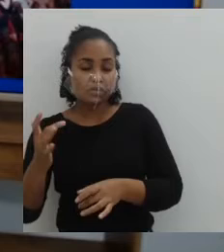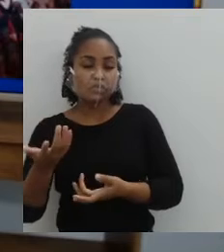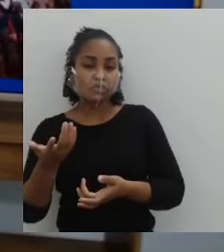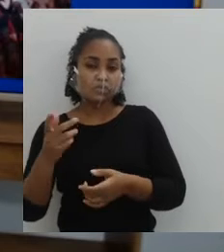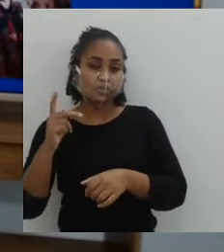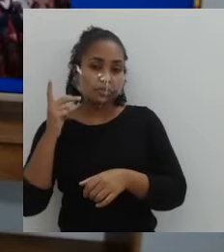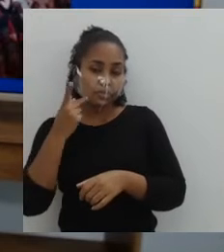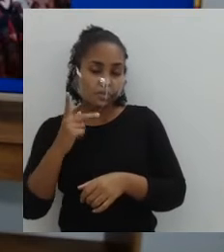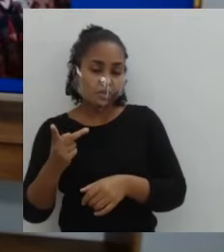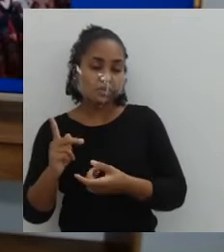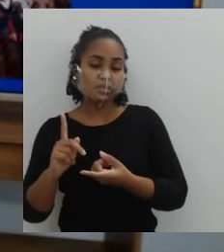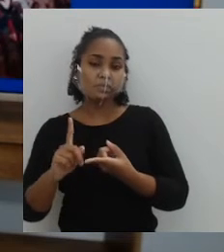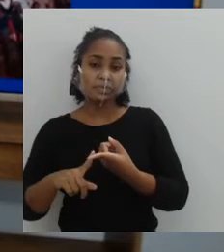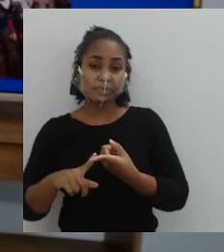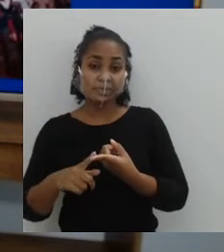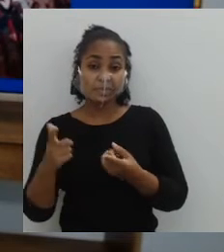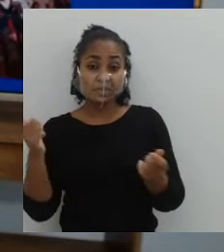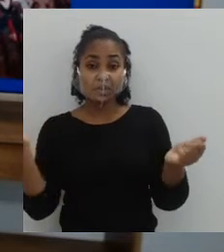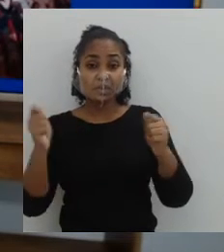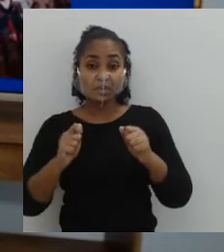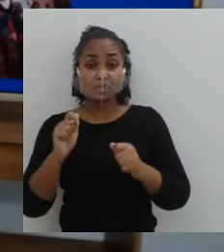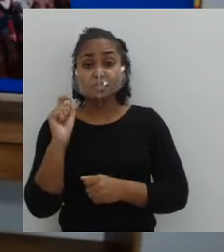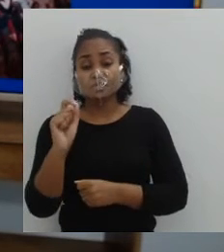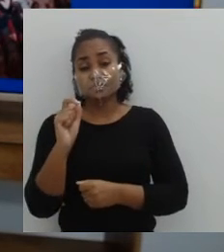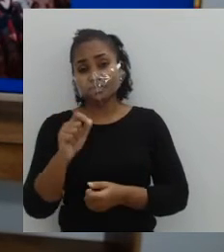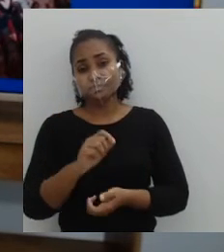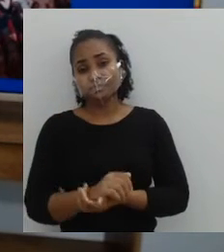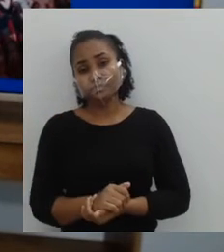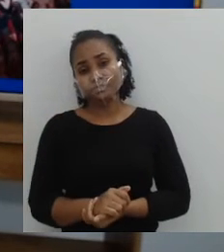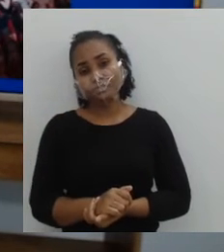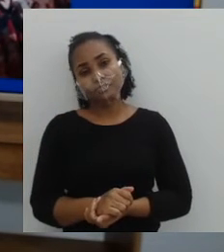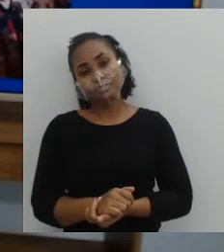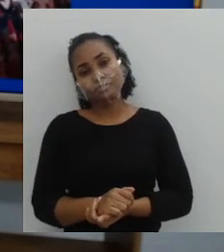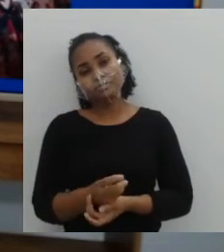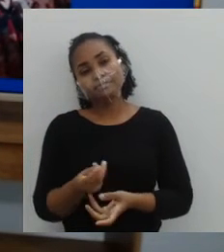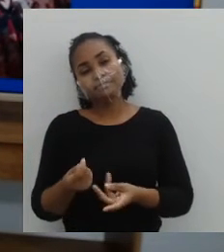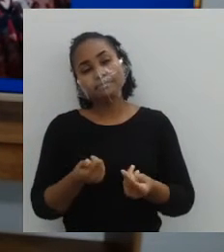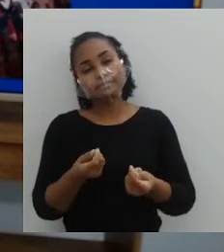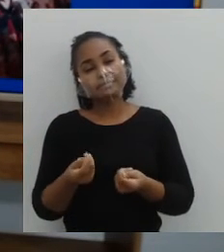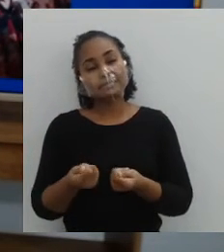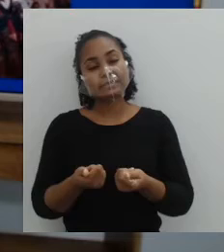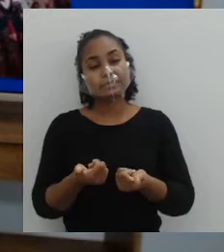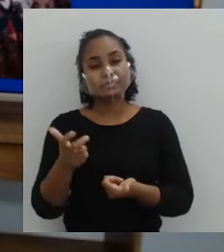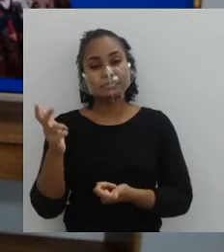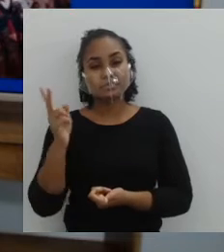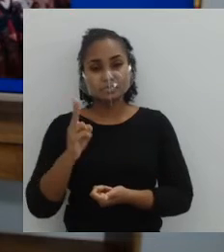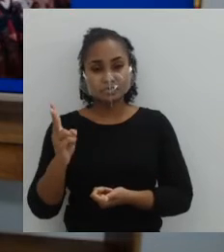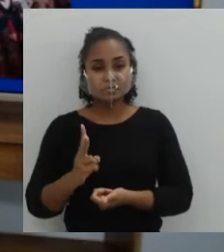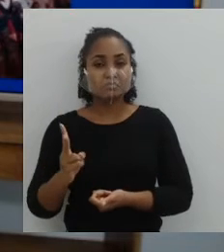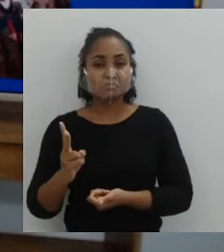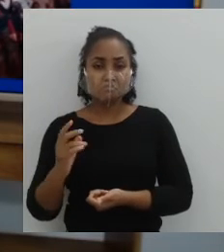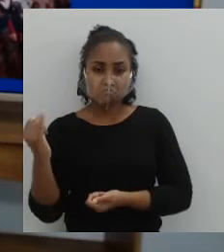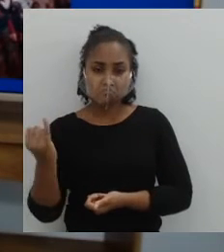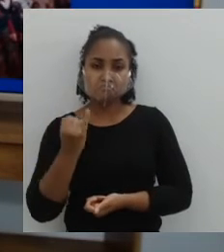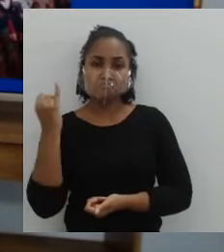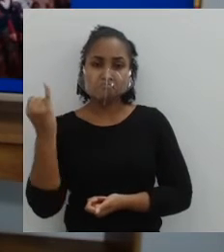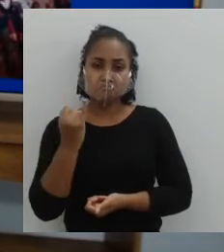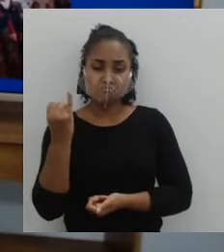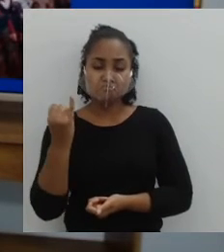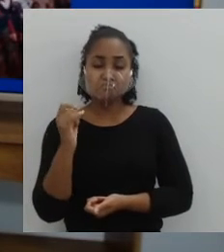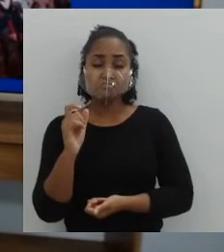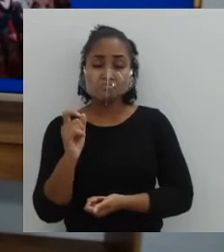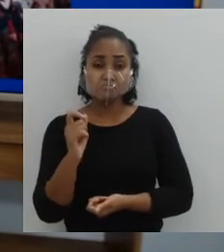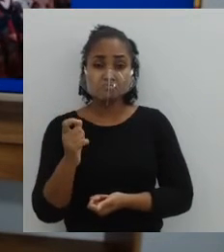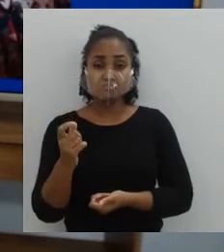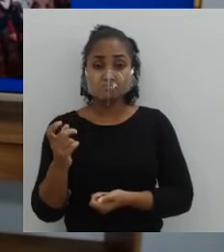mas aí a gente consegue também um valor altíssimo, uma descoberta altíssima